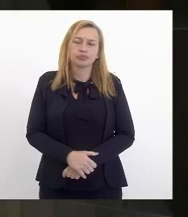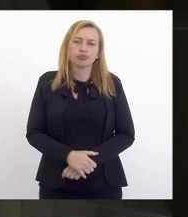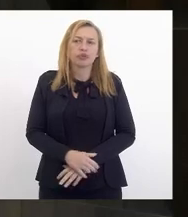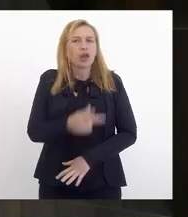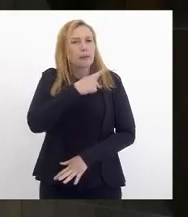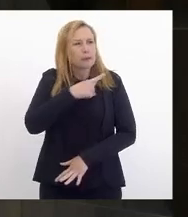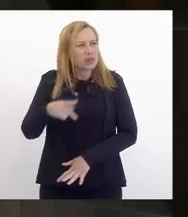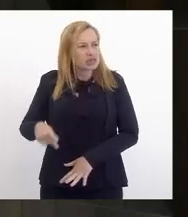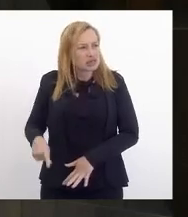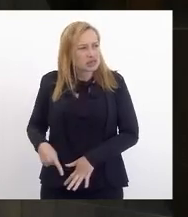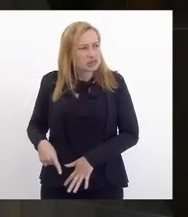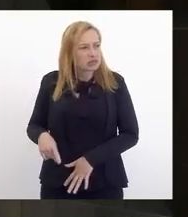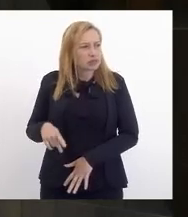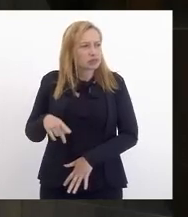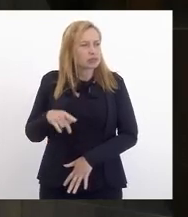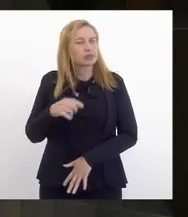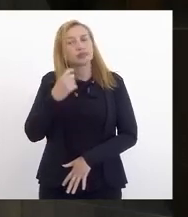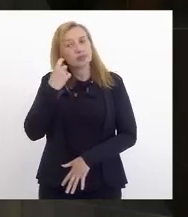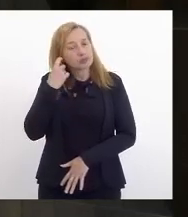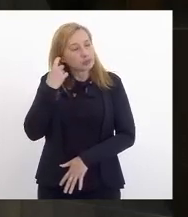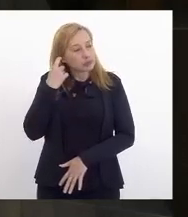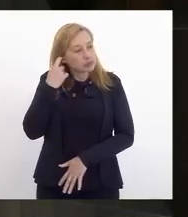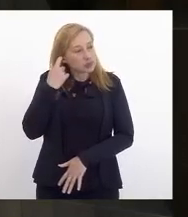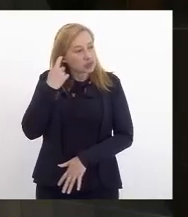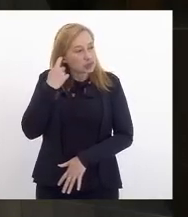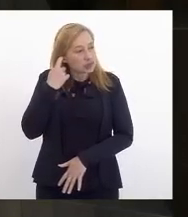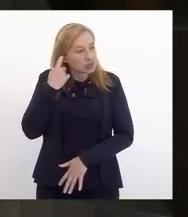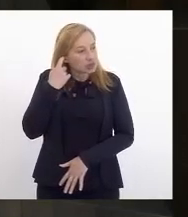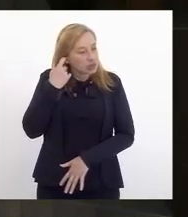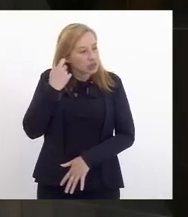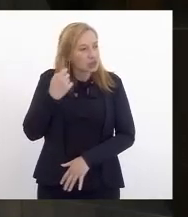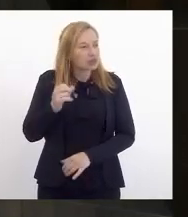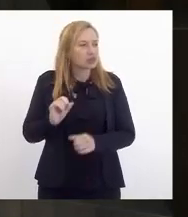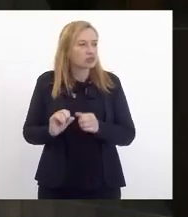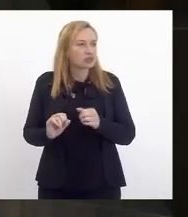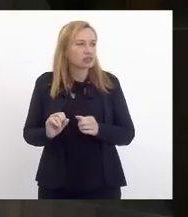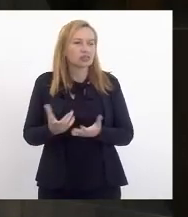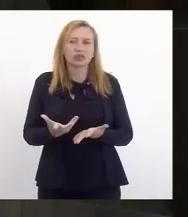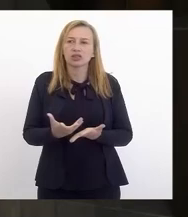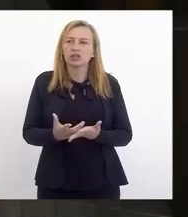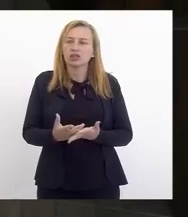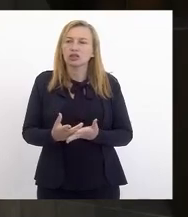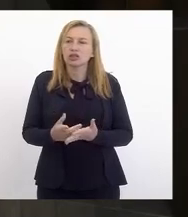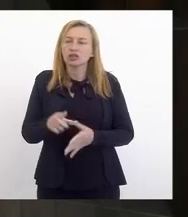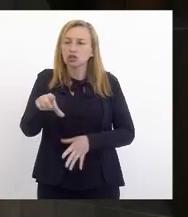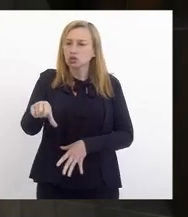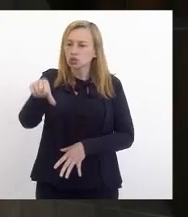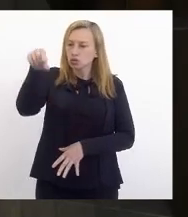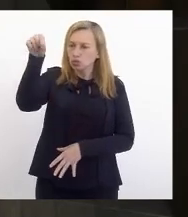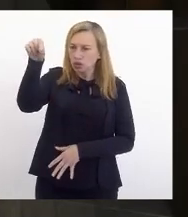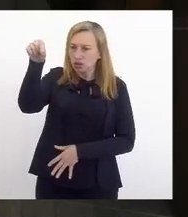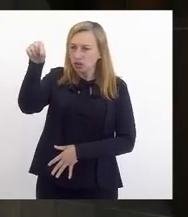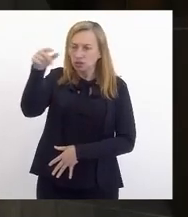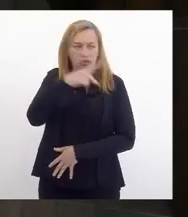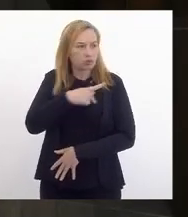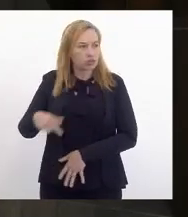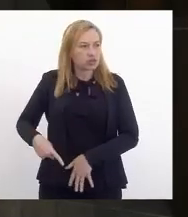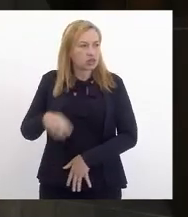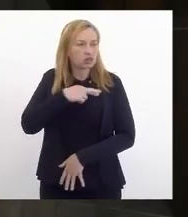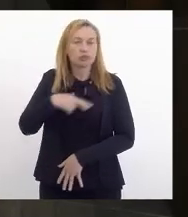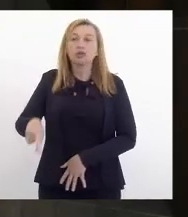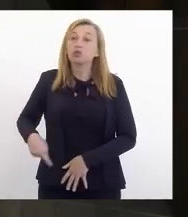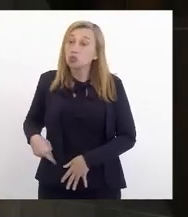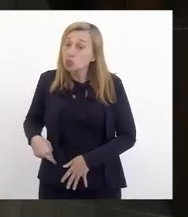Presidente de uma estatal que está lá, nomeado pelo presidente da República, porque é o presidente